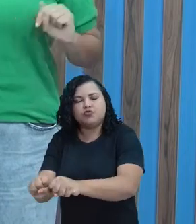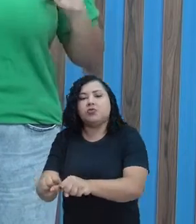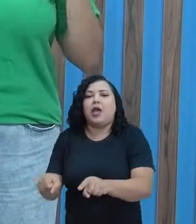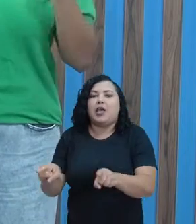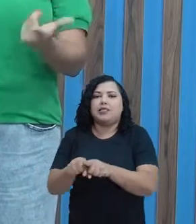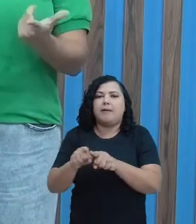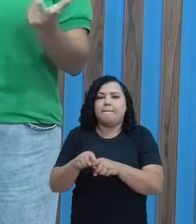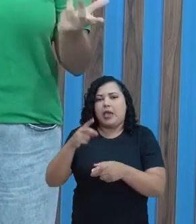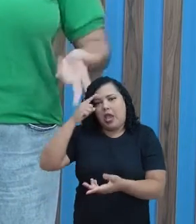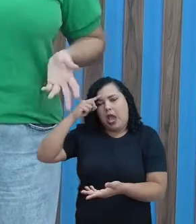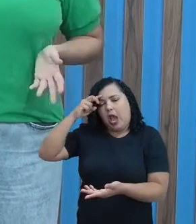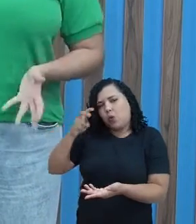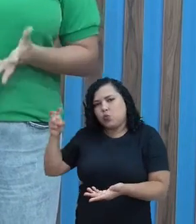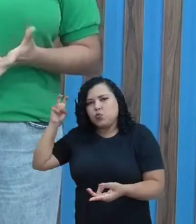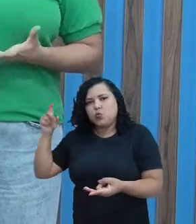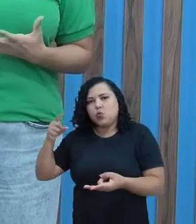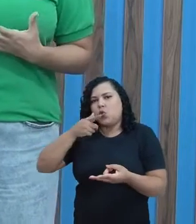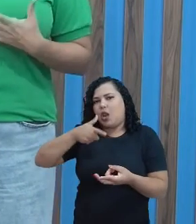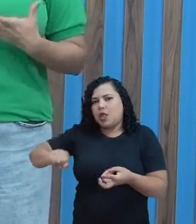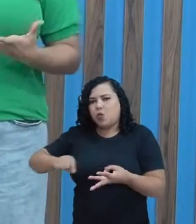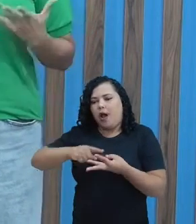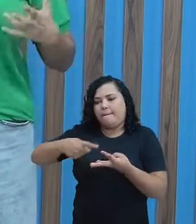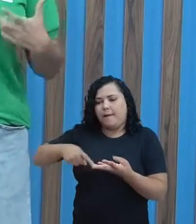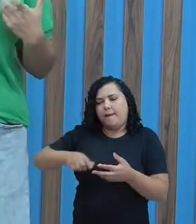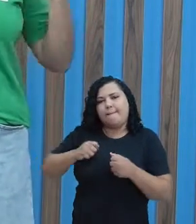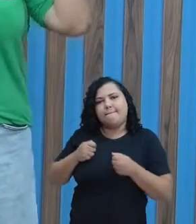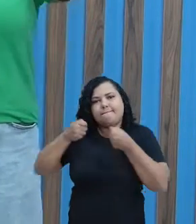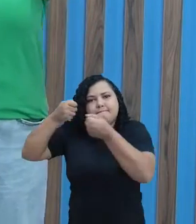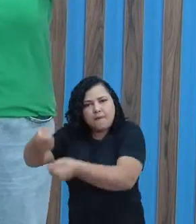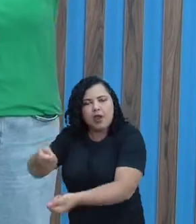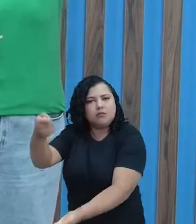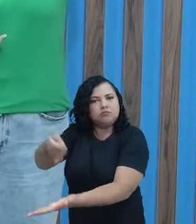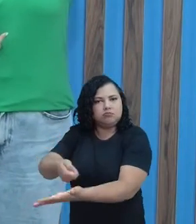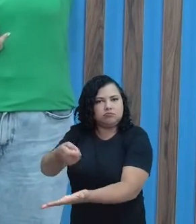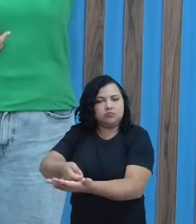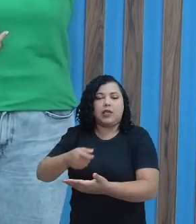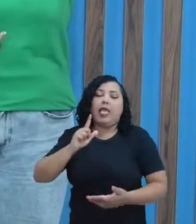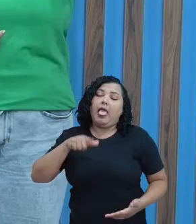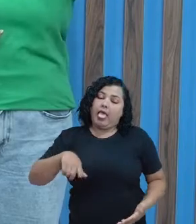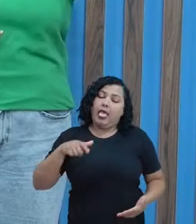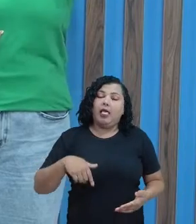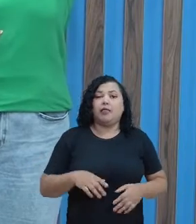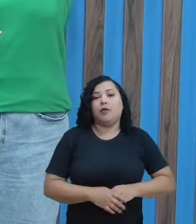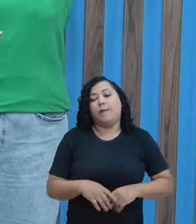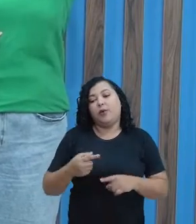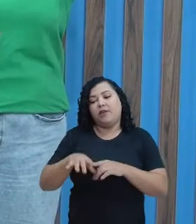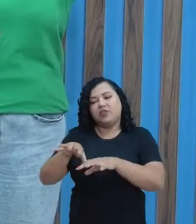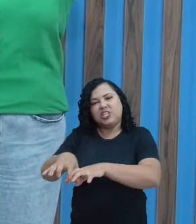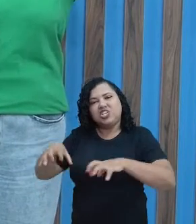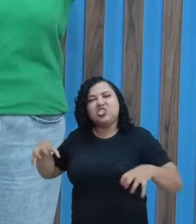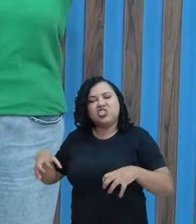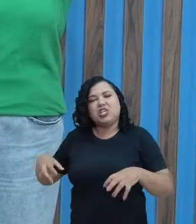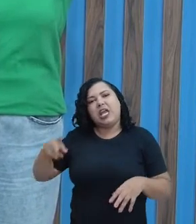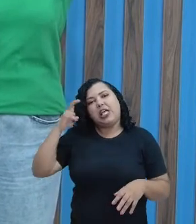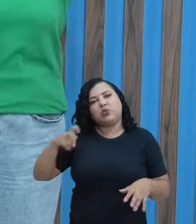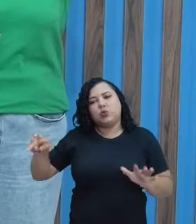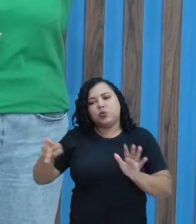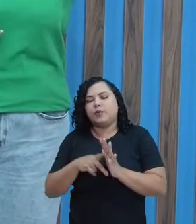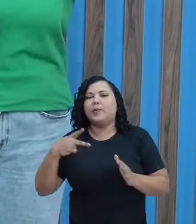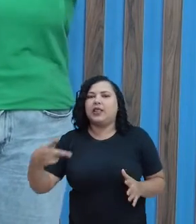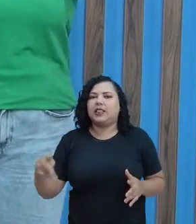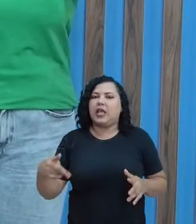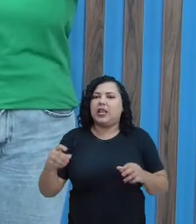sua religião, é um método de dominação bastante eficiente, porque você tira do povo os símbolos de